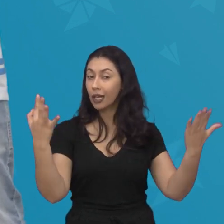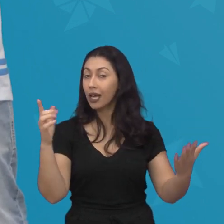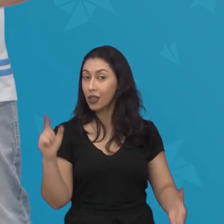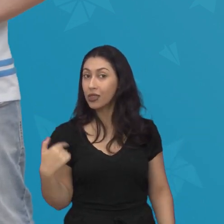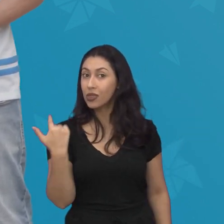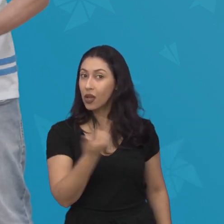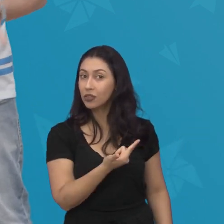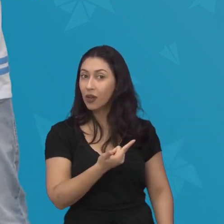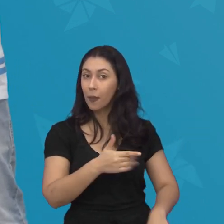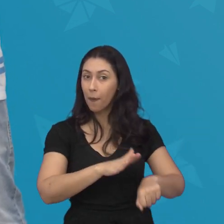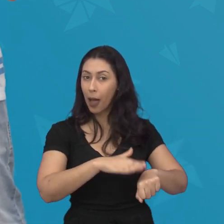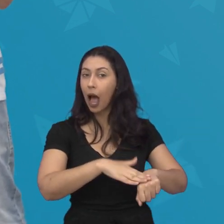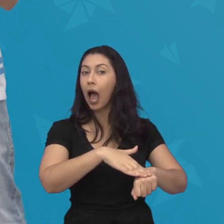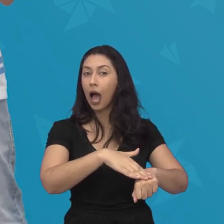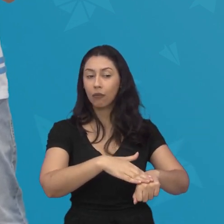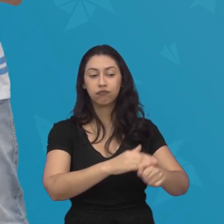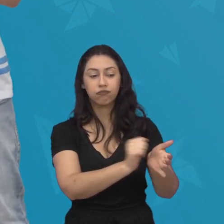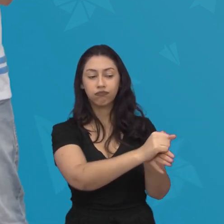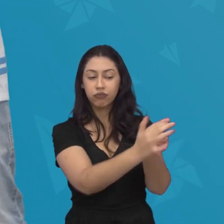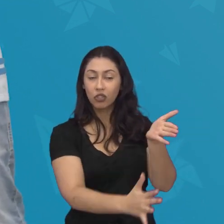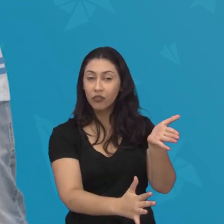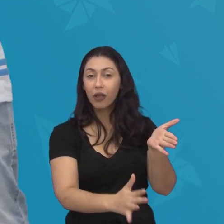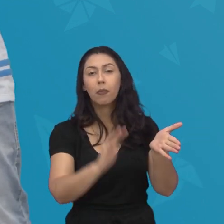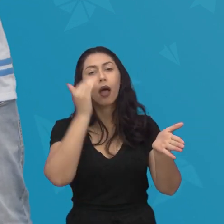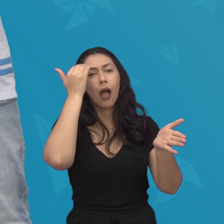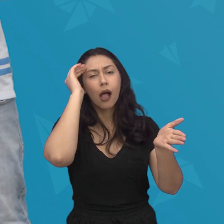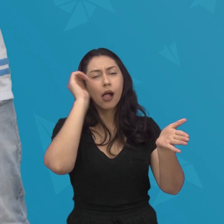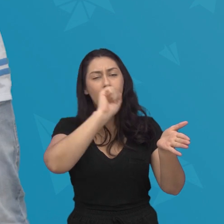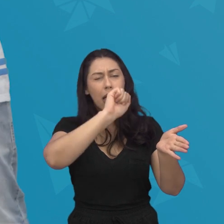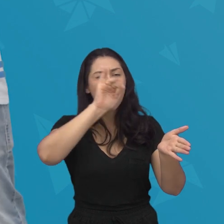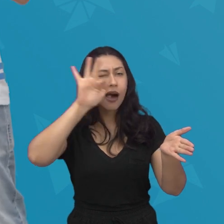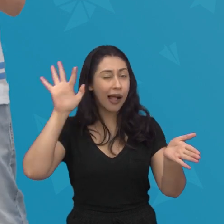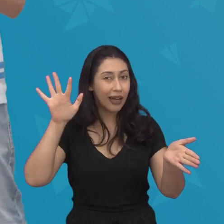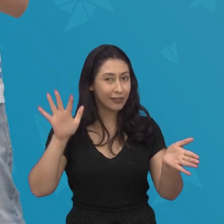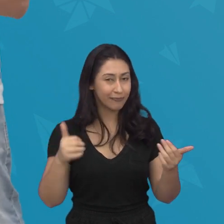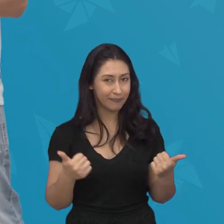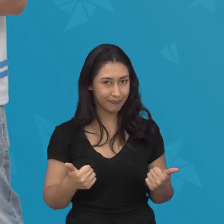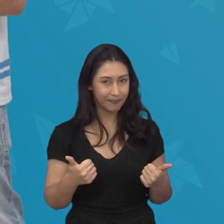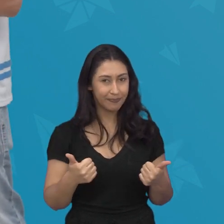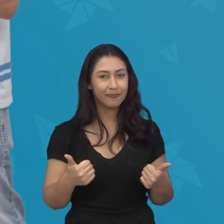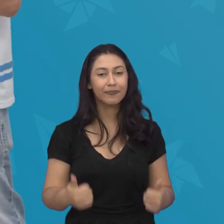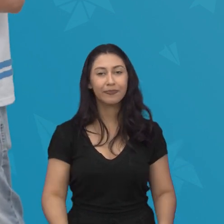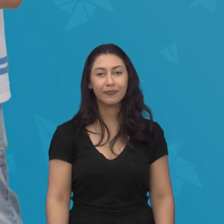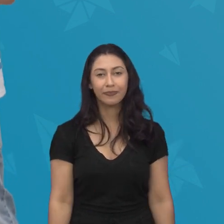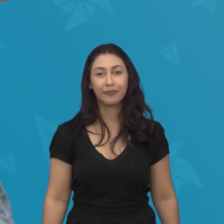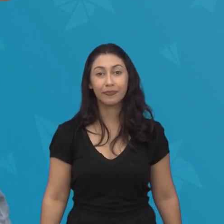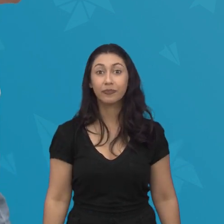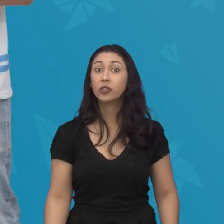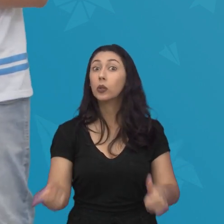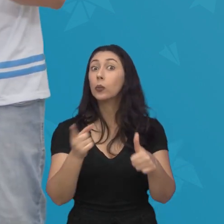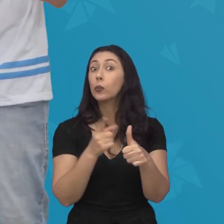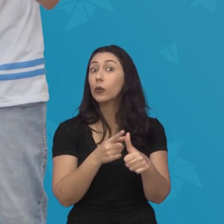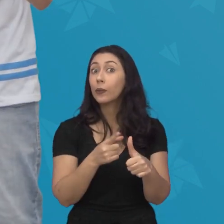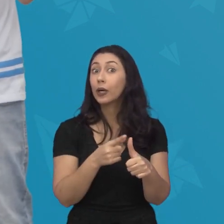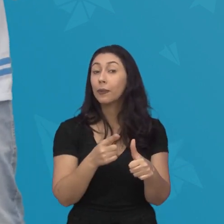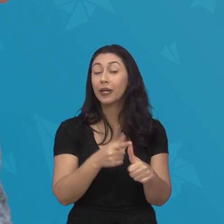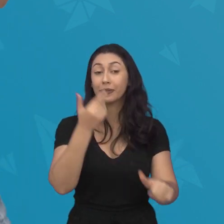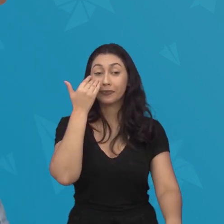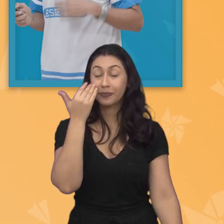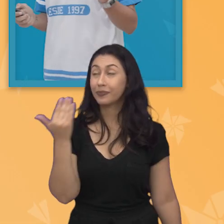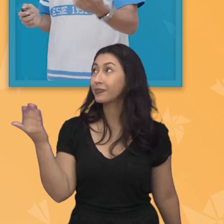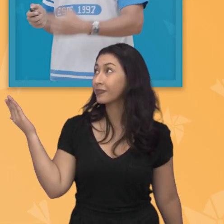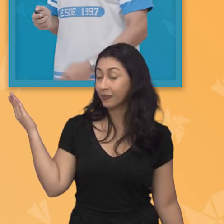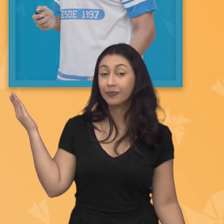de vestibulares aqui, para vocês entenderem melhor como todos esses assuntos se encaixam, tudo bem? No primeiro, da CES Gran